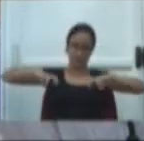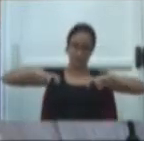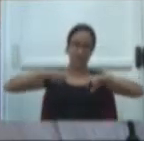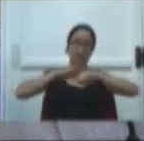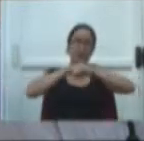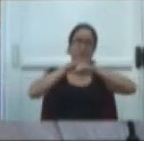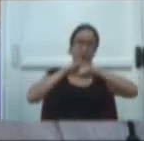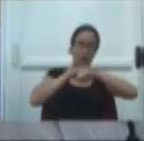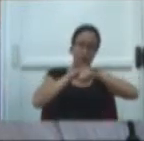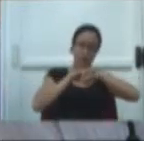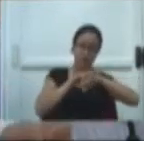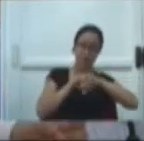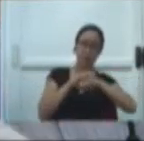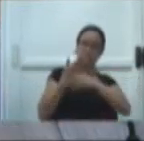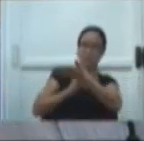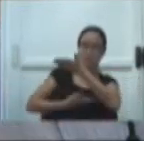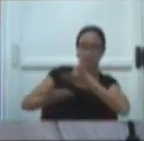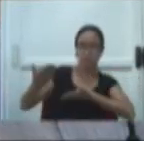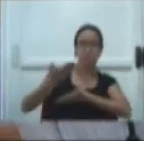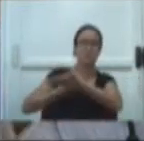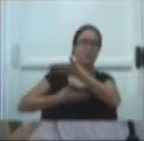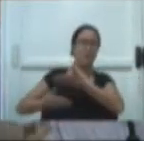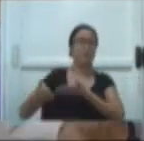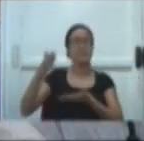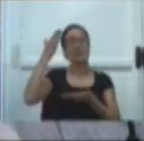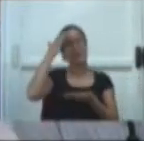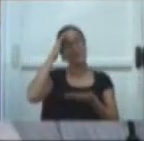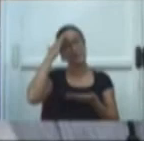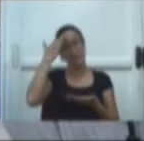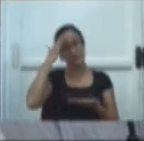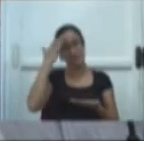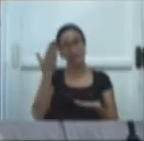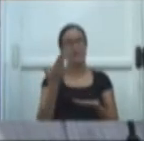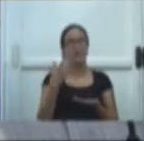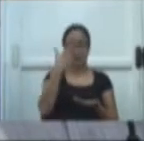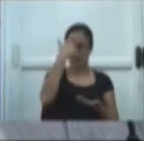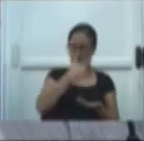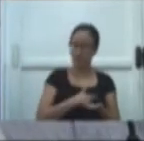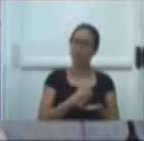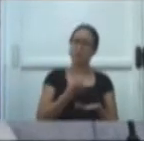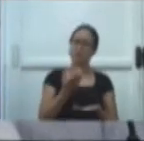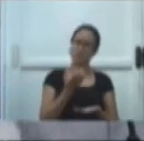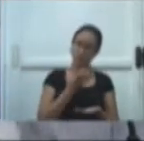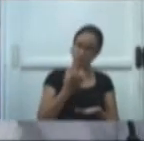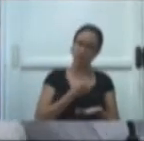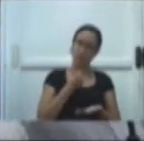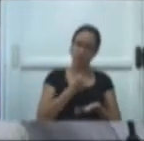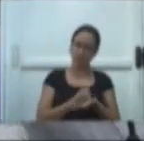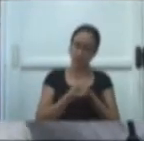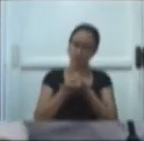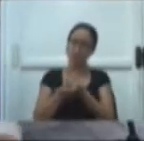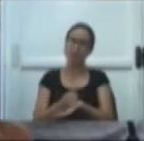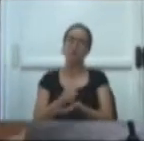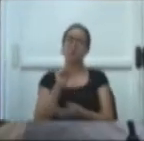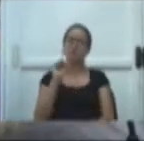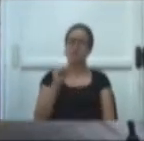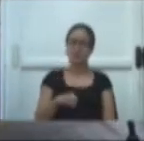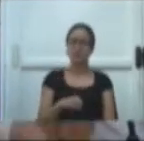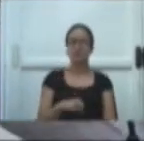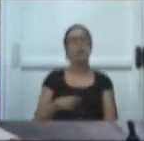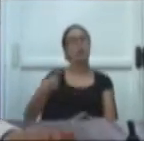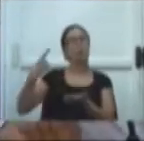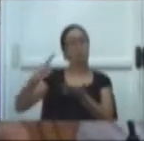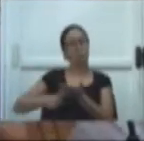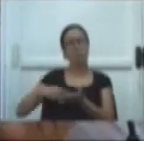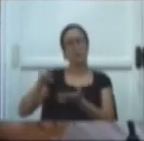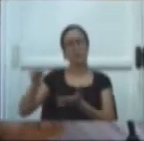fazer parte desse diálogo, me propus a acompanhar a Anice, e quero dizer, em